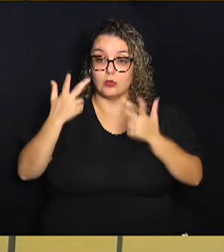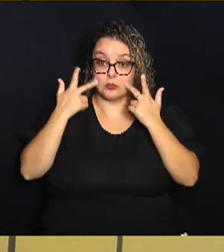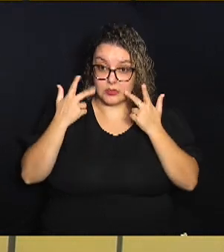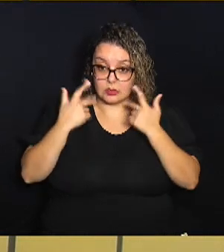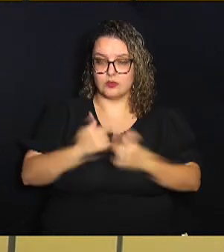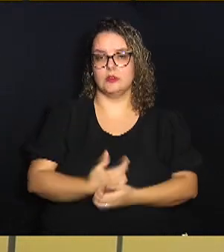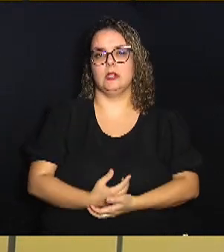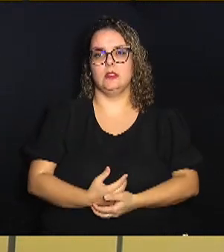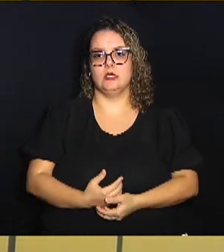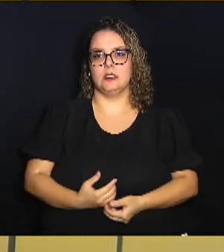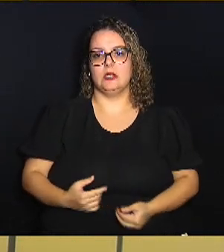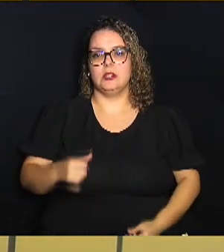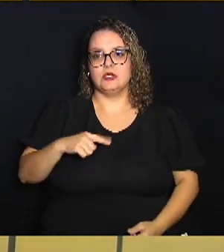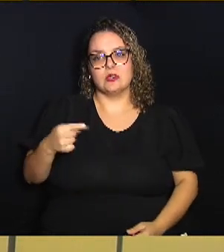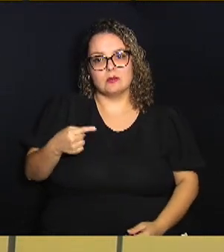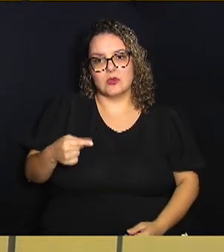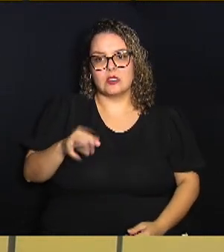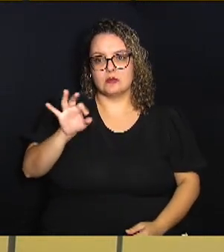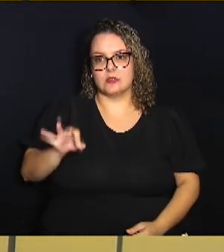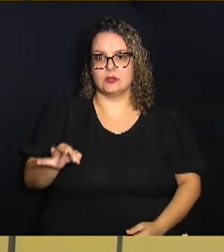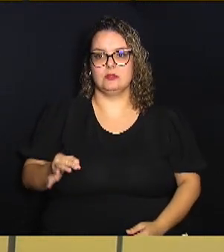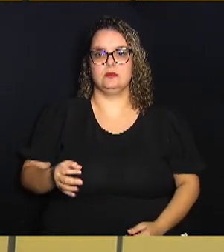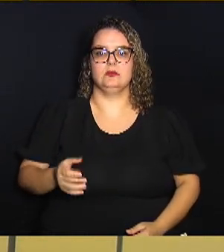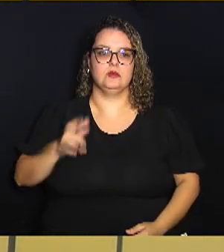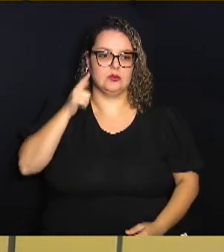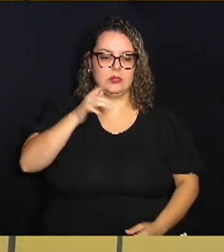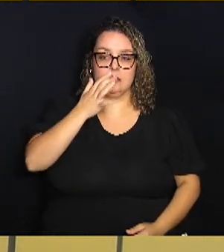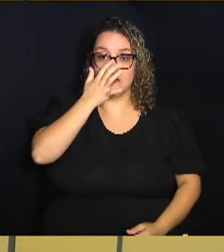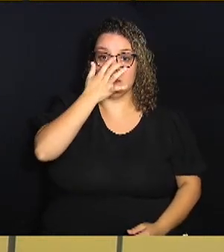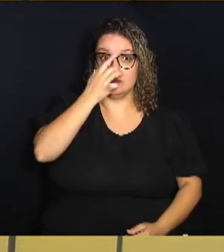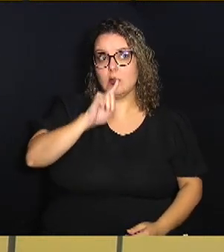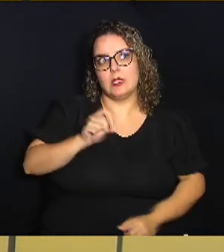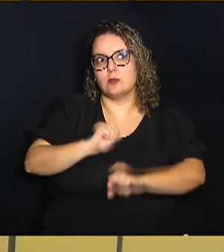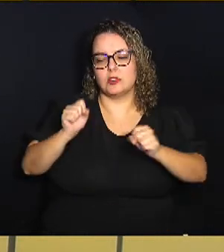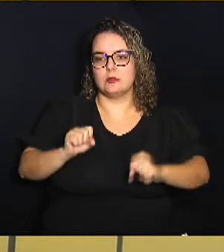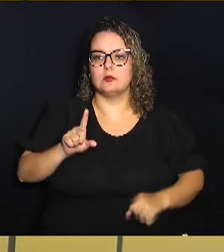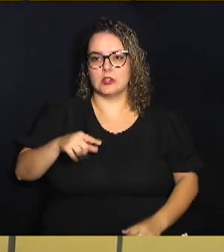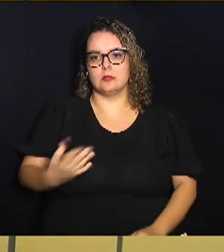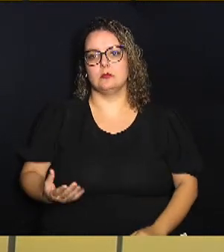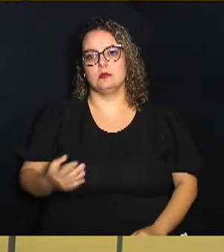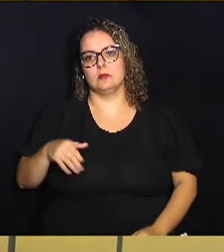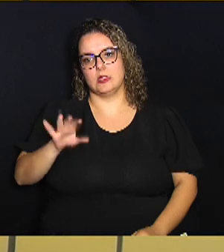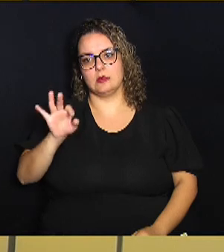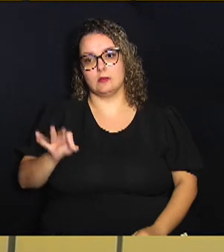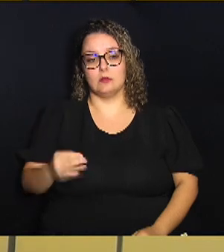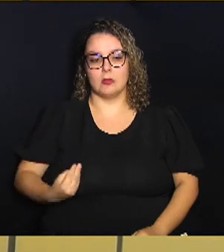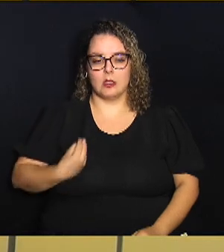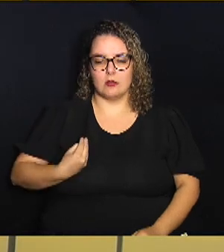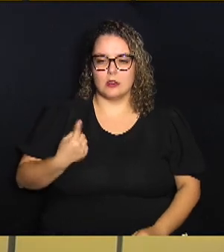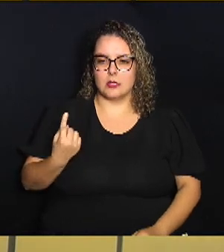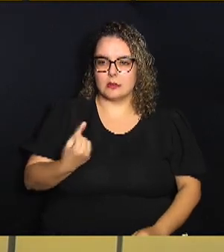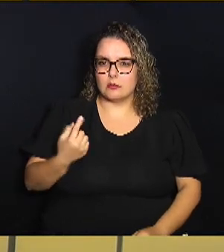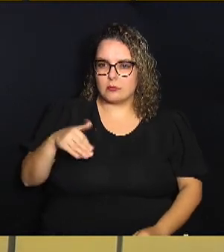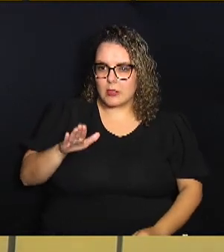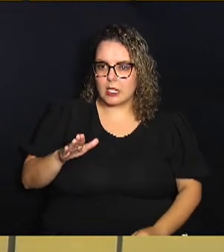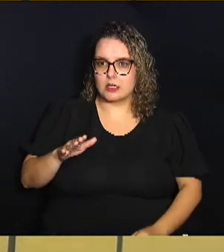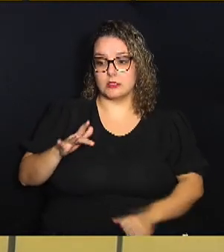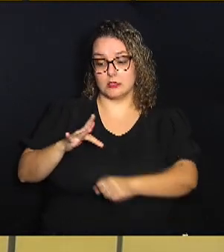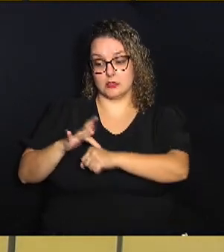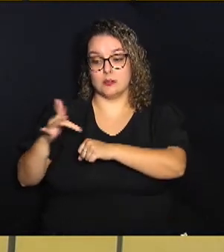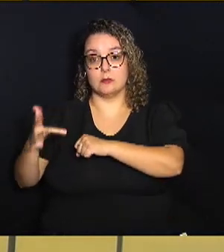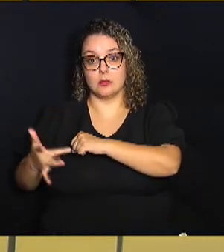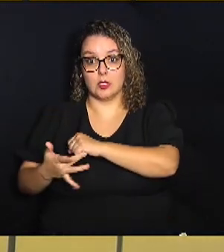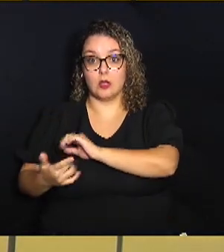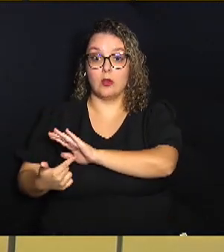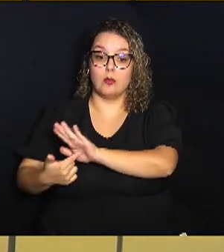a gente tinha menos chance de cair nisso. Não era impossível, mas tinha menos chance. Hoje, quando eu vivo uma vida mais isolada e aonde nas redes sociais eu